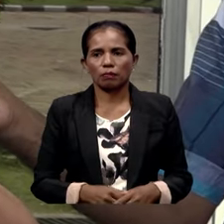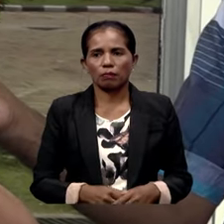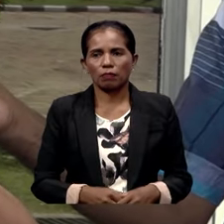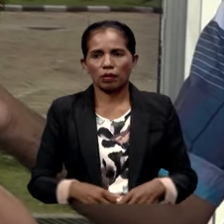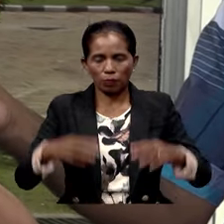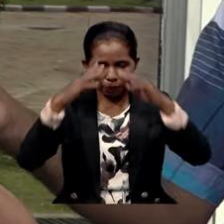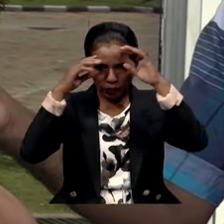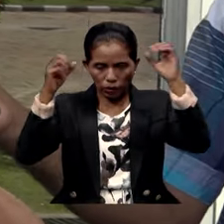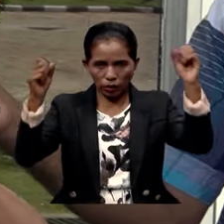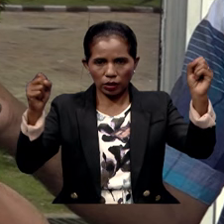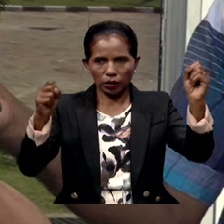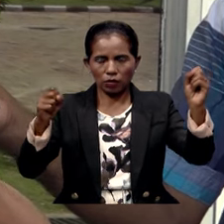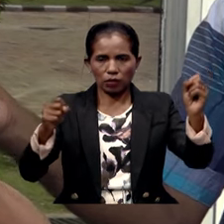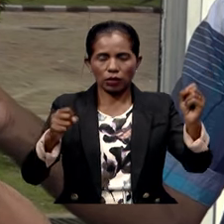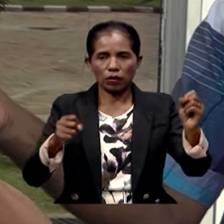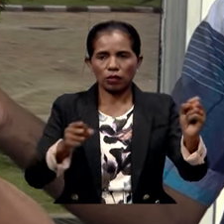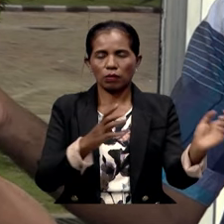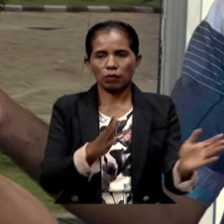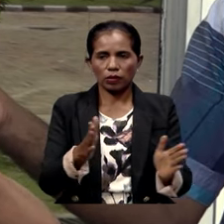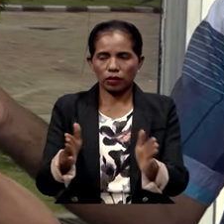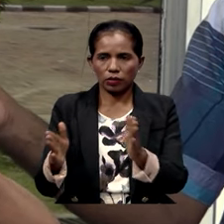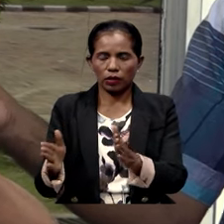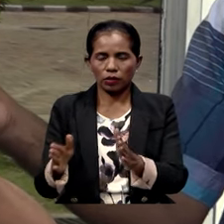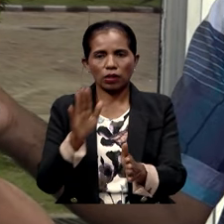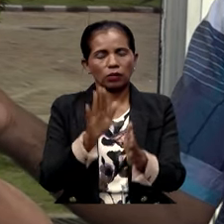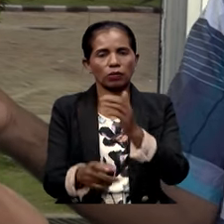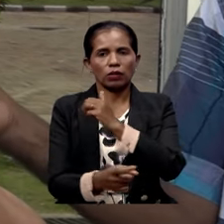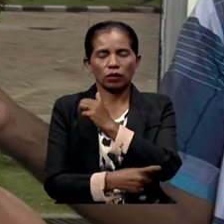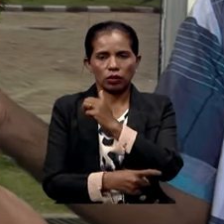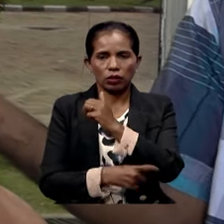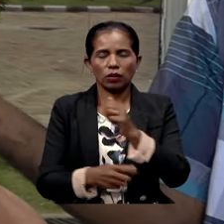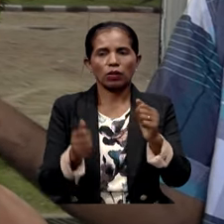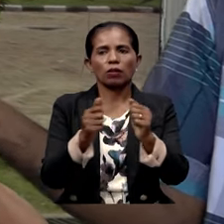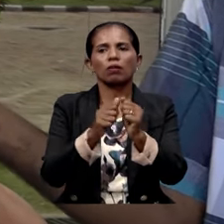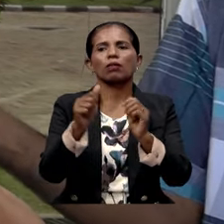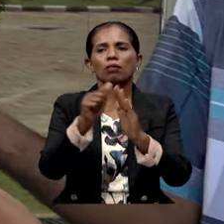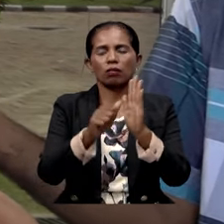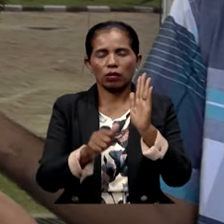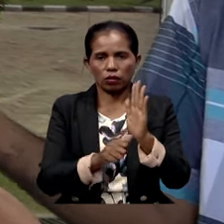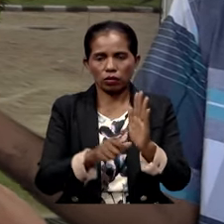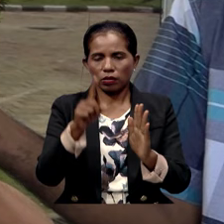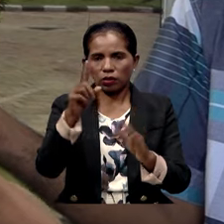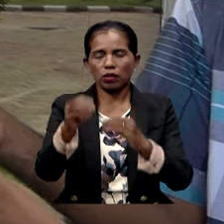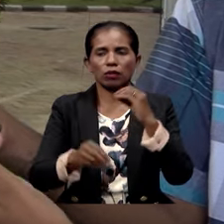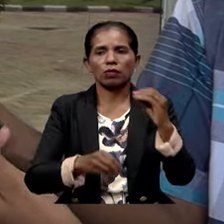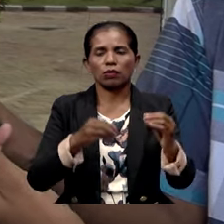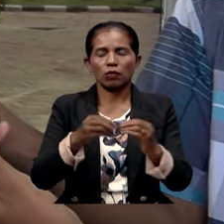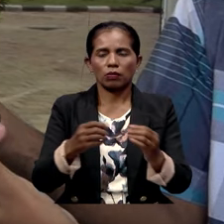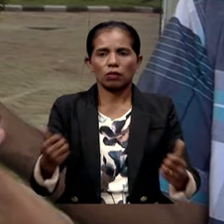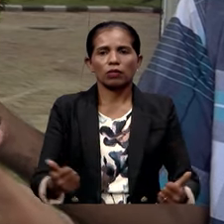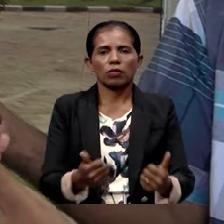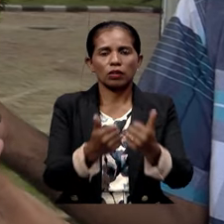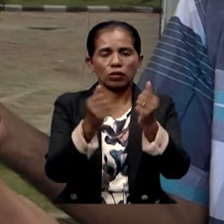Presidente mag inicia processo indulto, né? O artigo ida tang conaba audiência ao